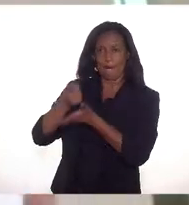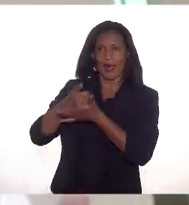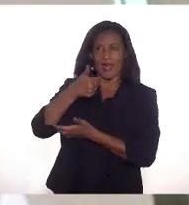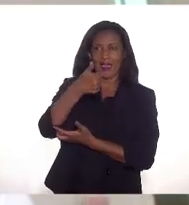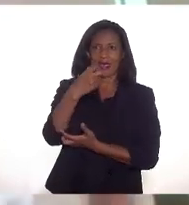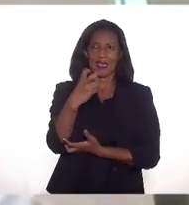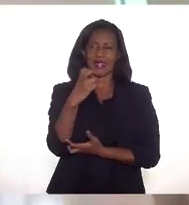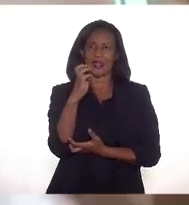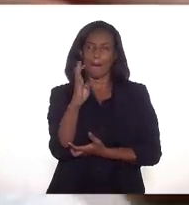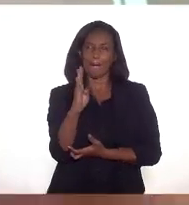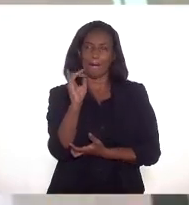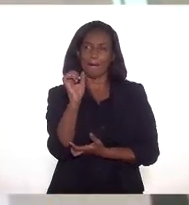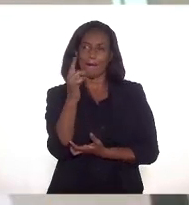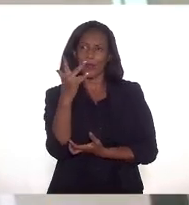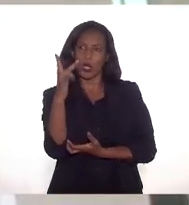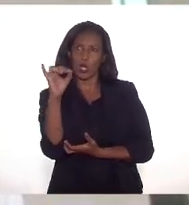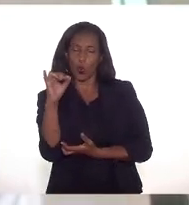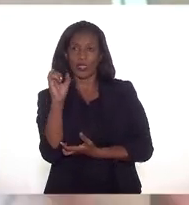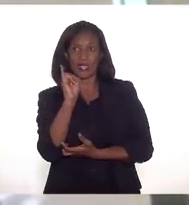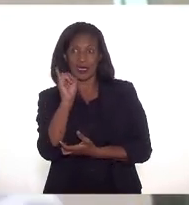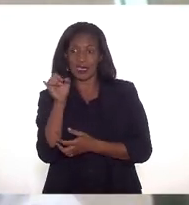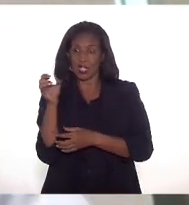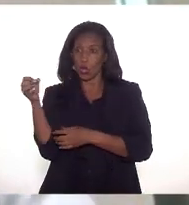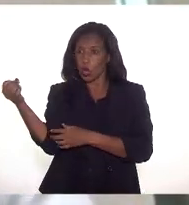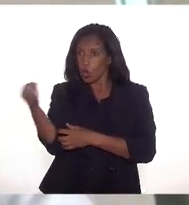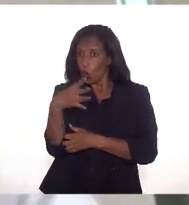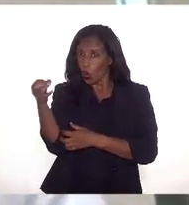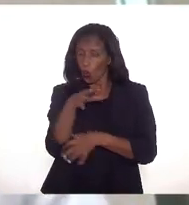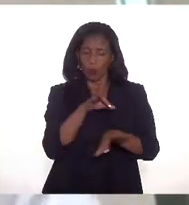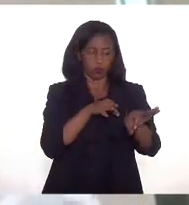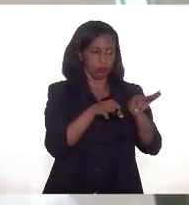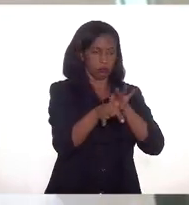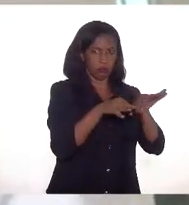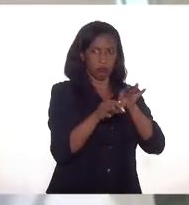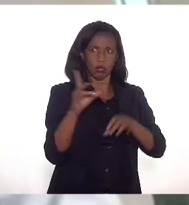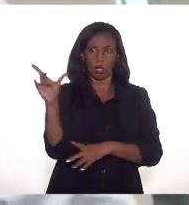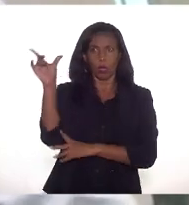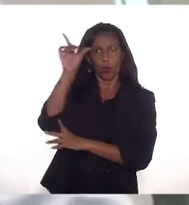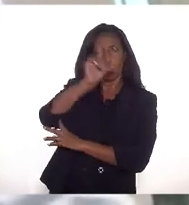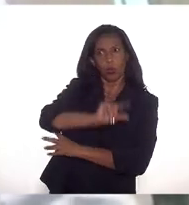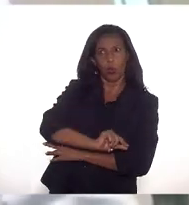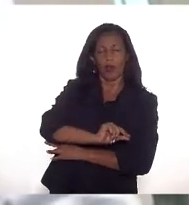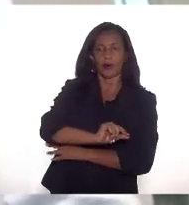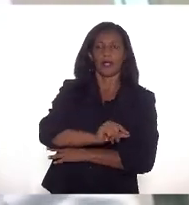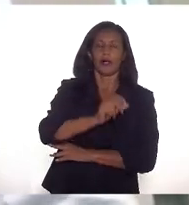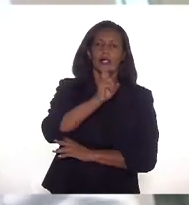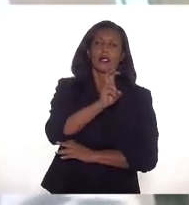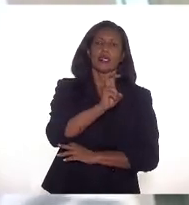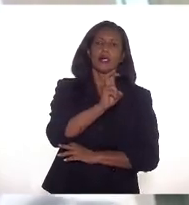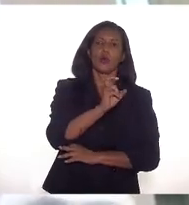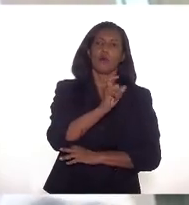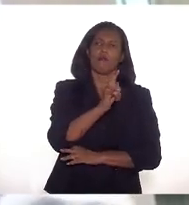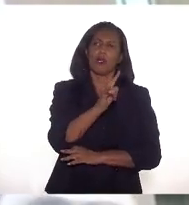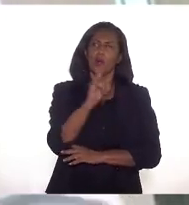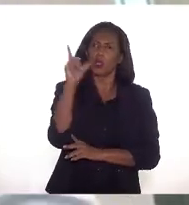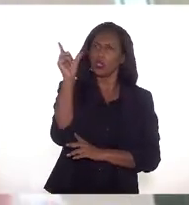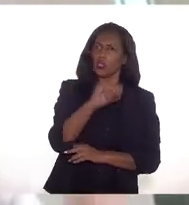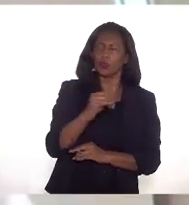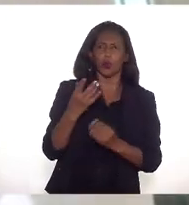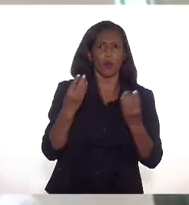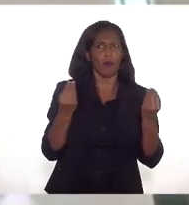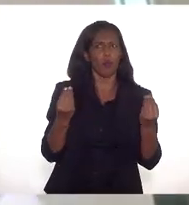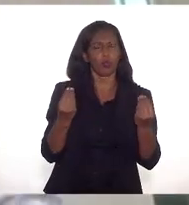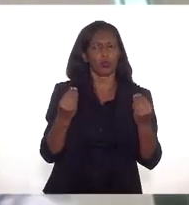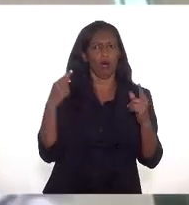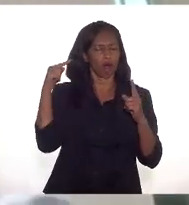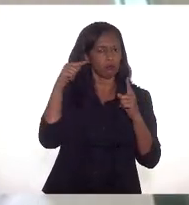Aderindo ao novo plano, esse valor cai para 5 bilhões. Uma diferença muito grande que vai afetar significativamente o nosso déficit nominal. Então,